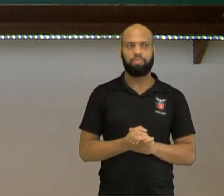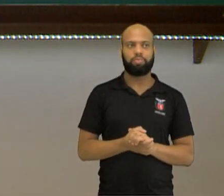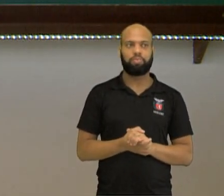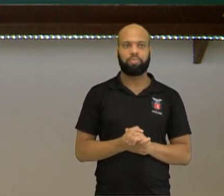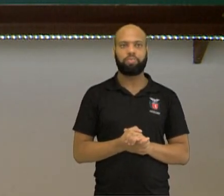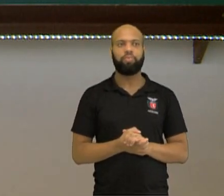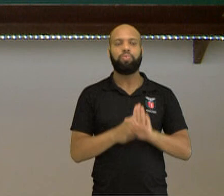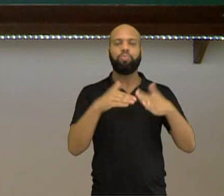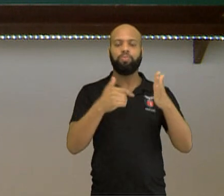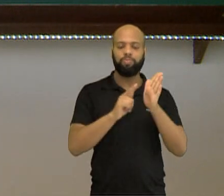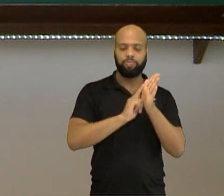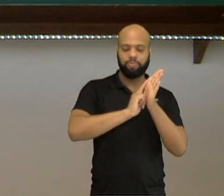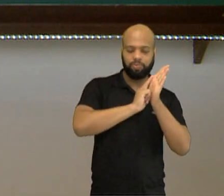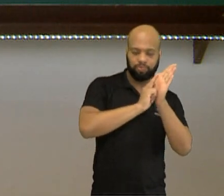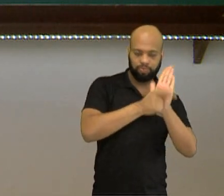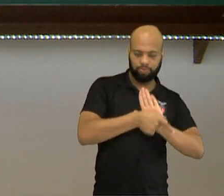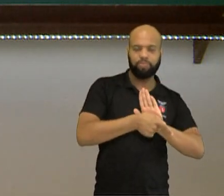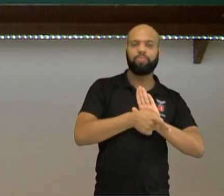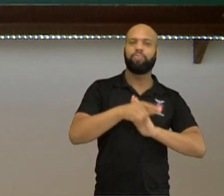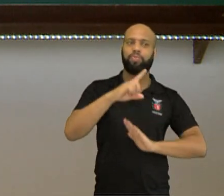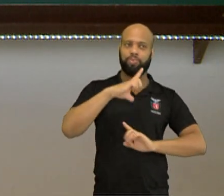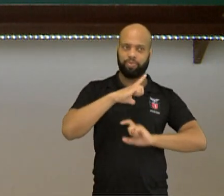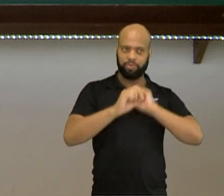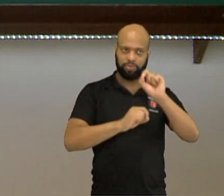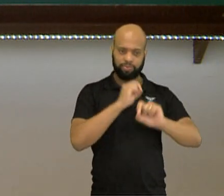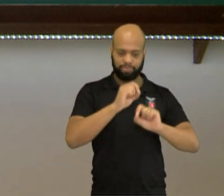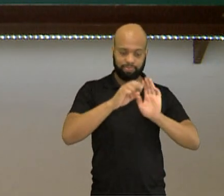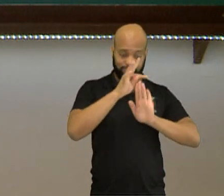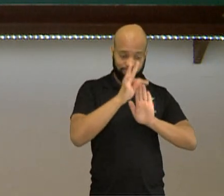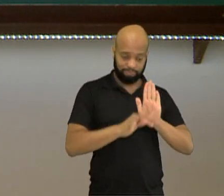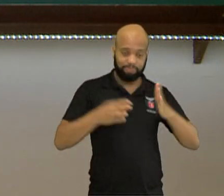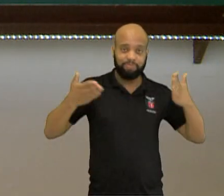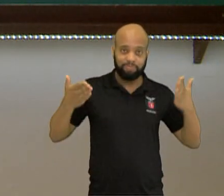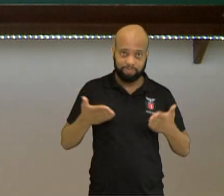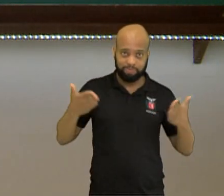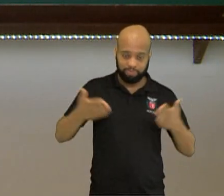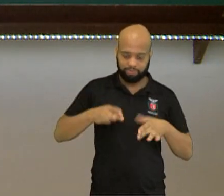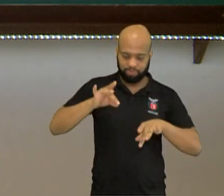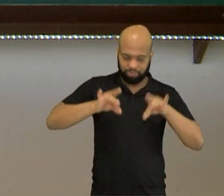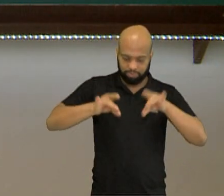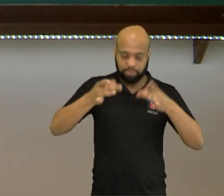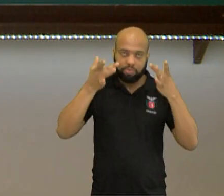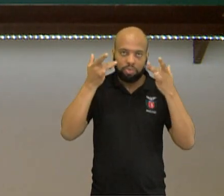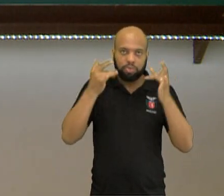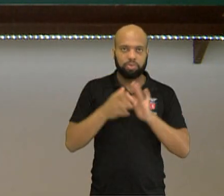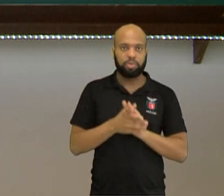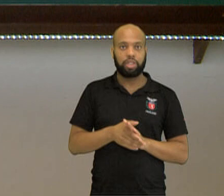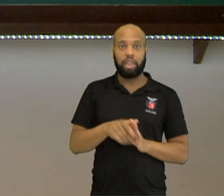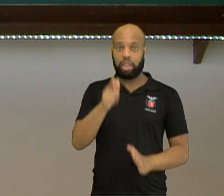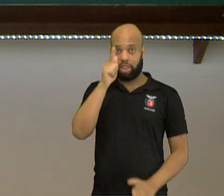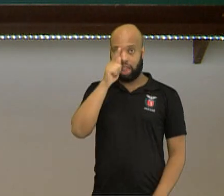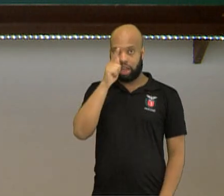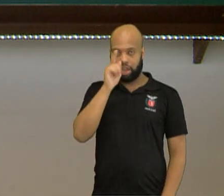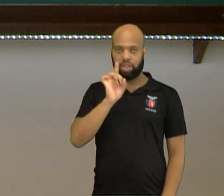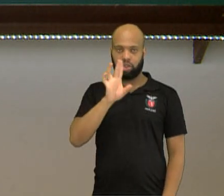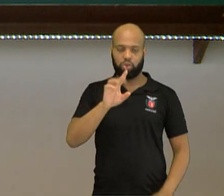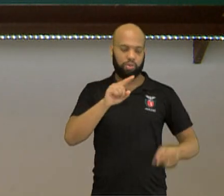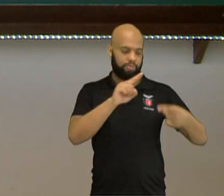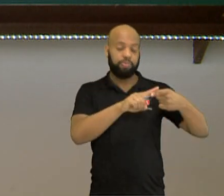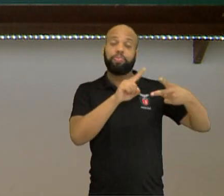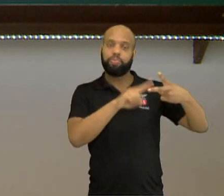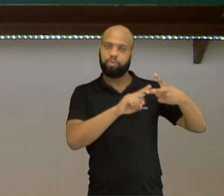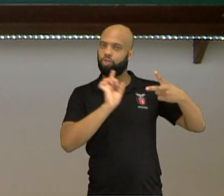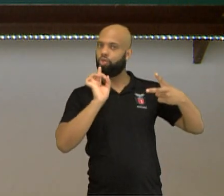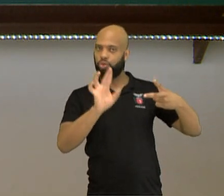os gêneros que existem atualmente, né? Na Grécia era só tragédia e